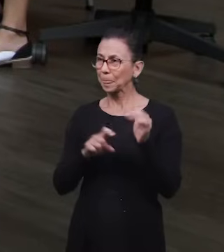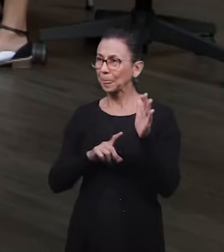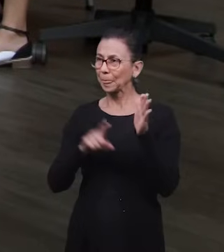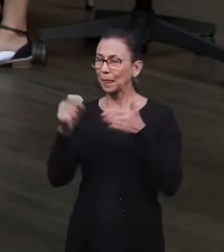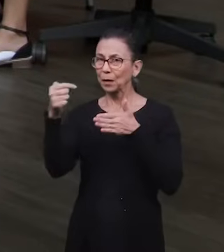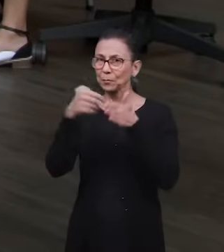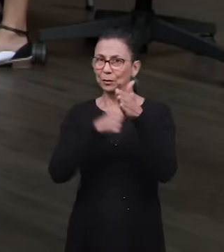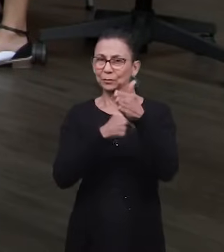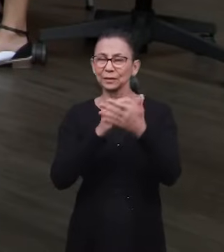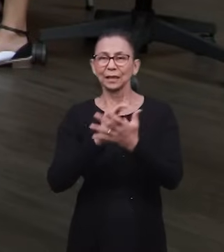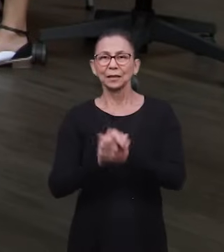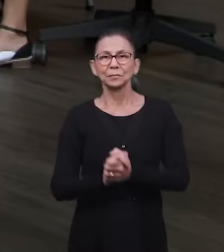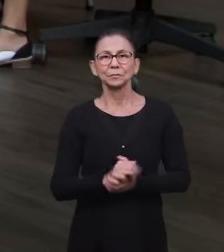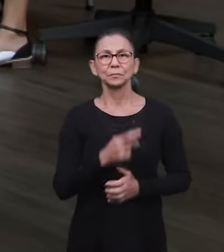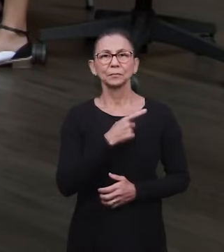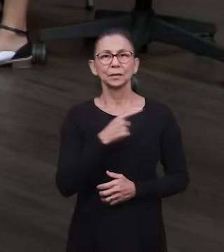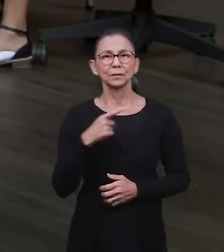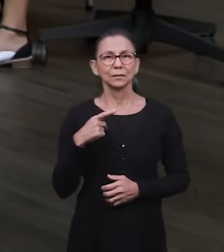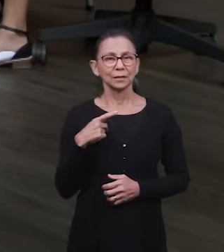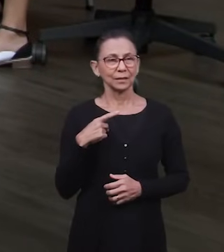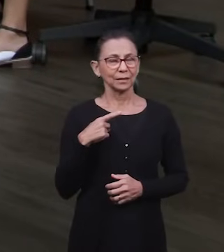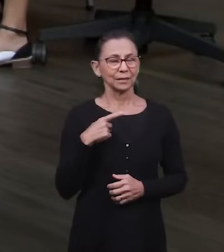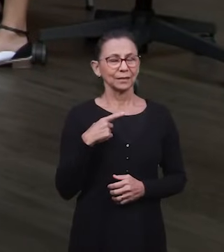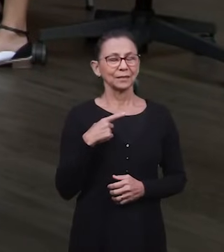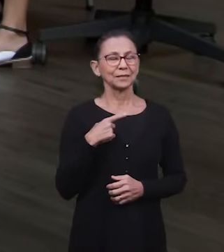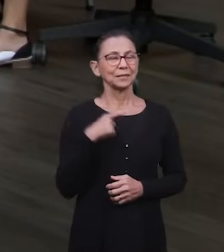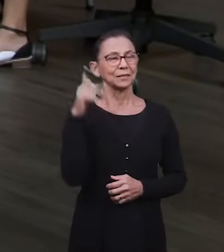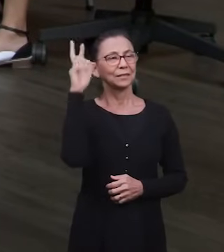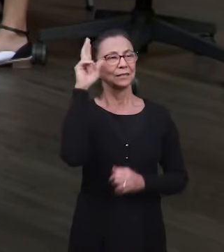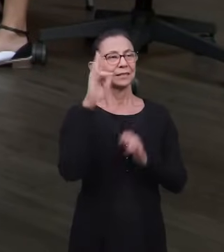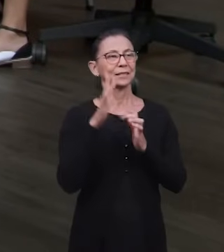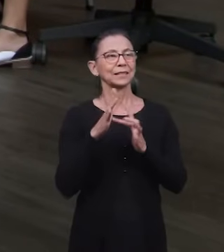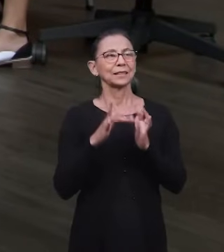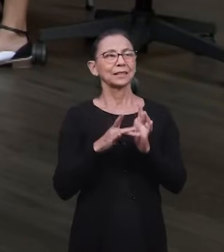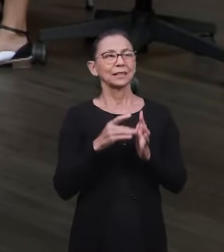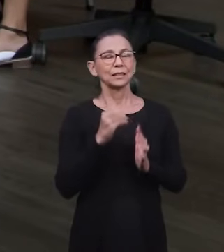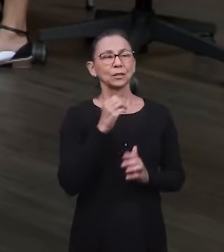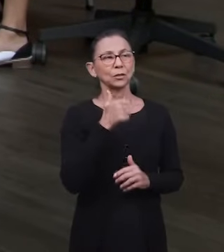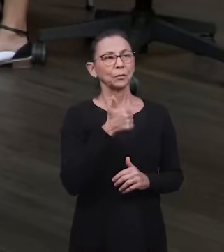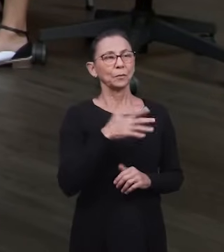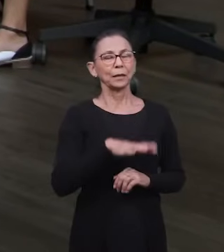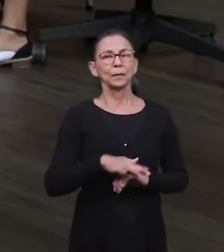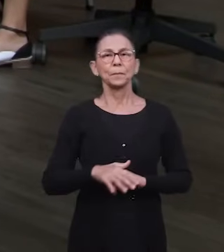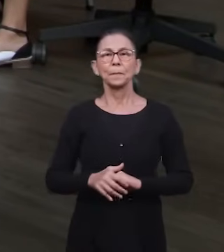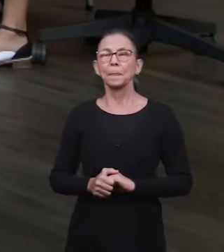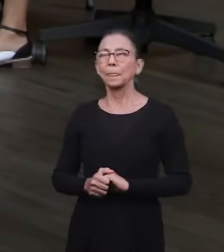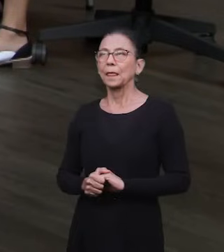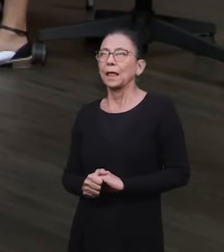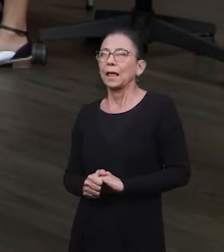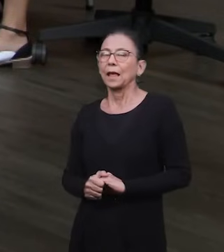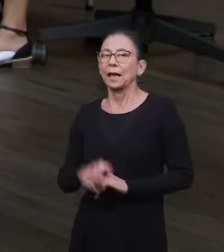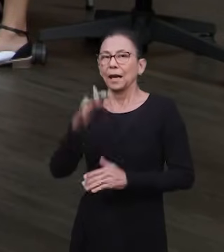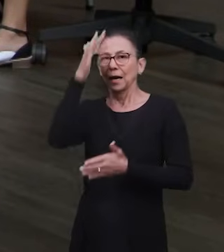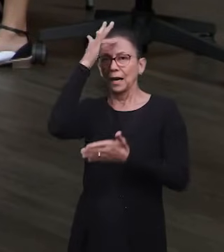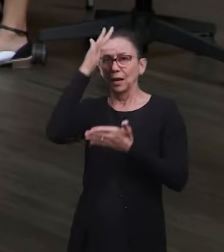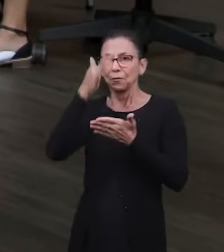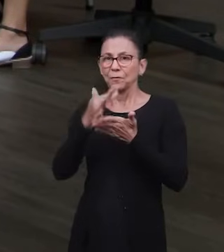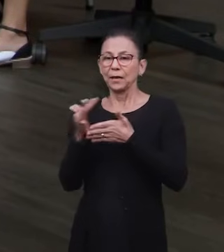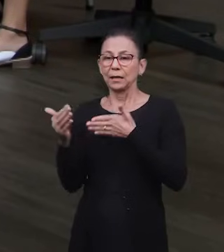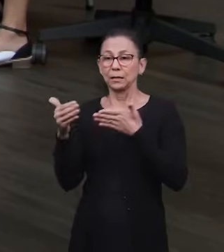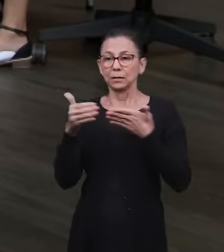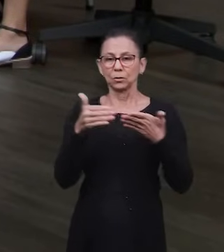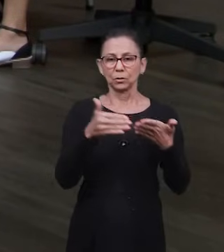pergunta agora. Pai do Senhor, pastor. Pai do Senhor, André, tudo bom, né? Tudo bem. O ato de apostatar da